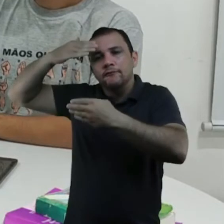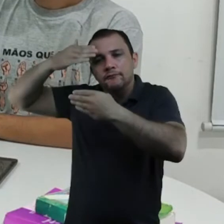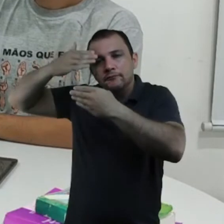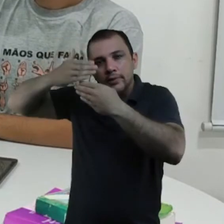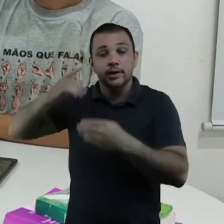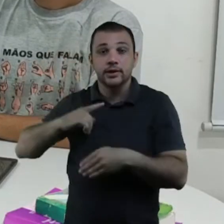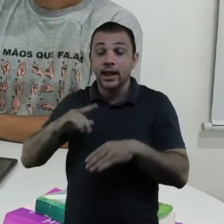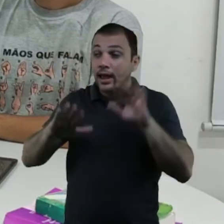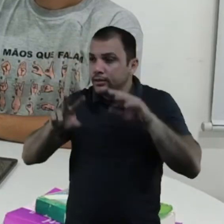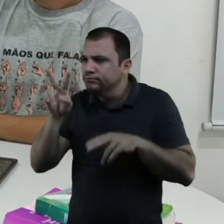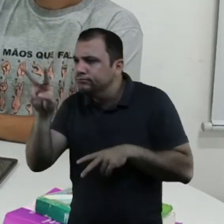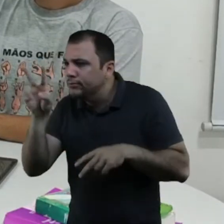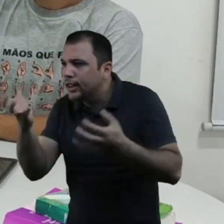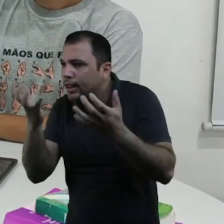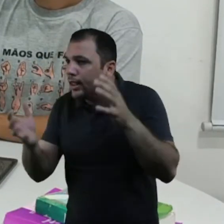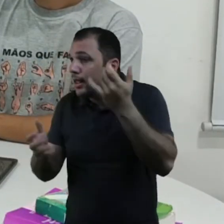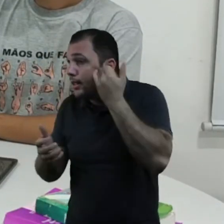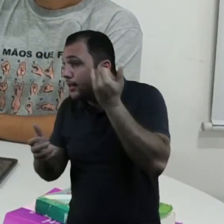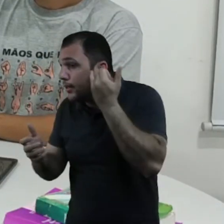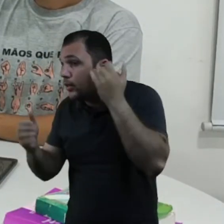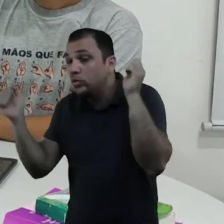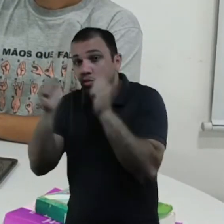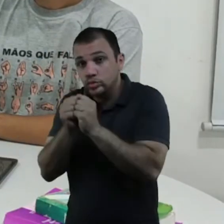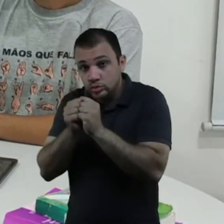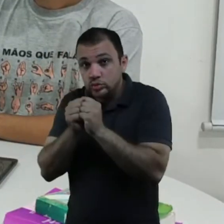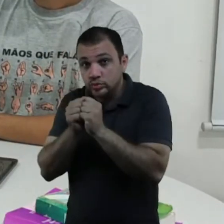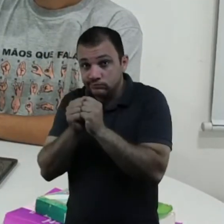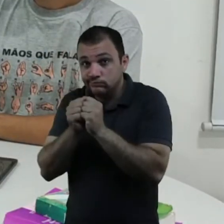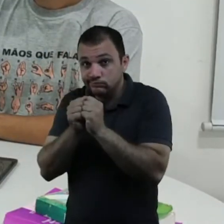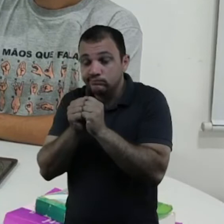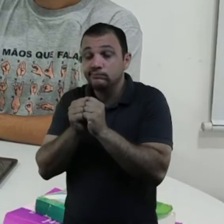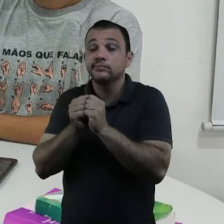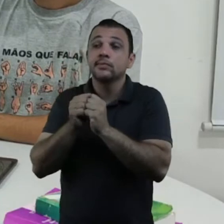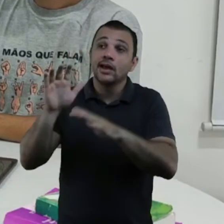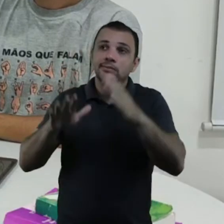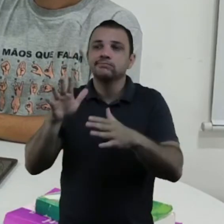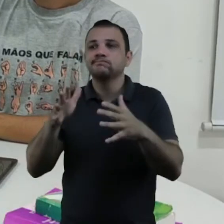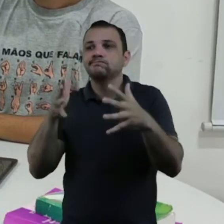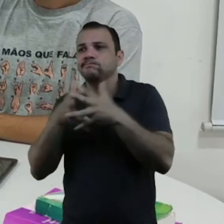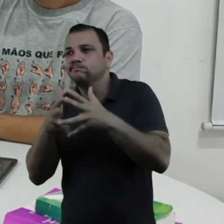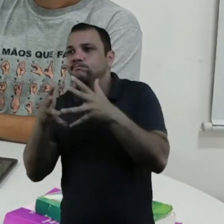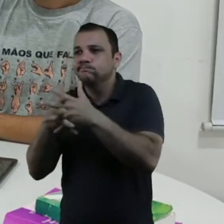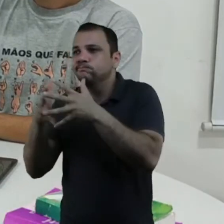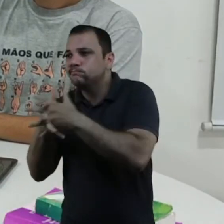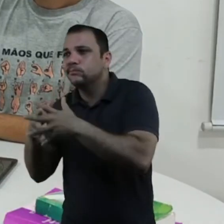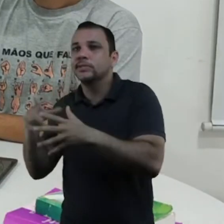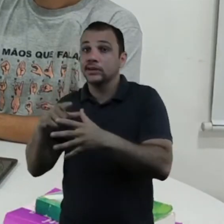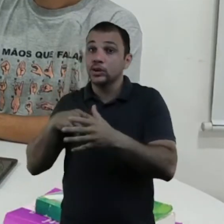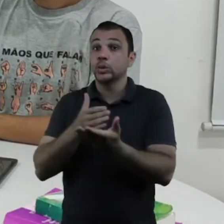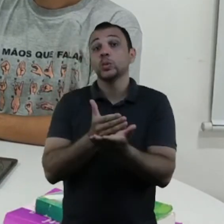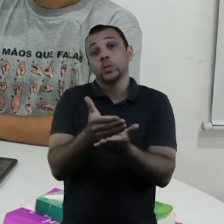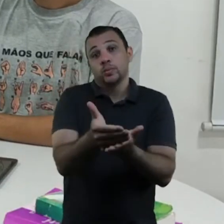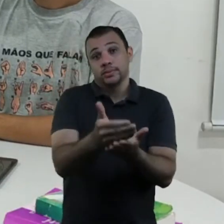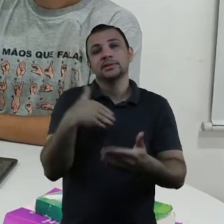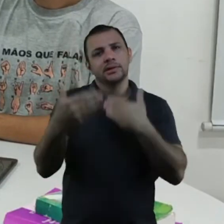também uma adaptação na tela, e ela quer olhar o que está na tela e quer ouvir o que o leitor de tela está falando. Então ela vai encontrar